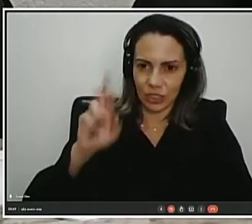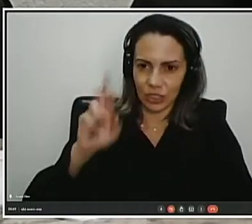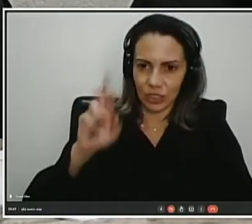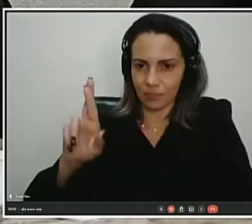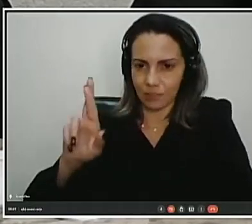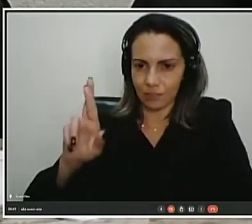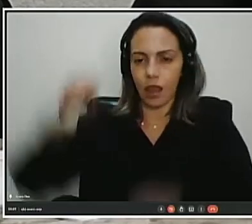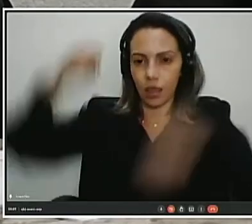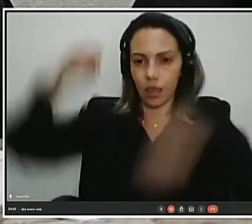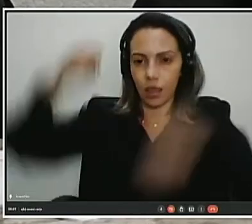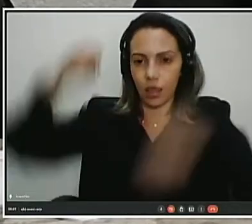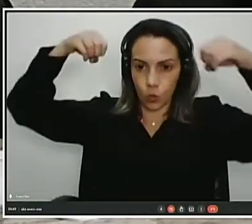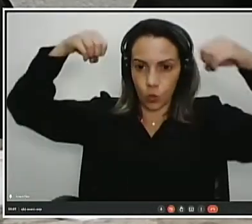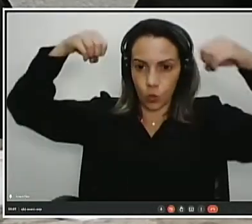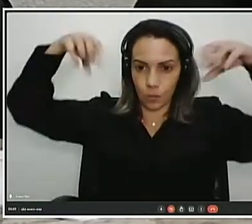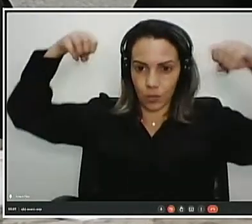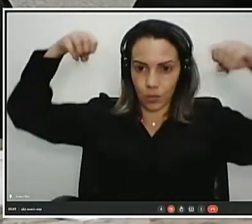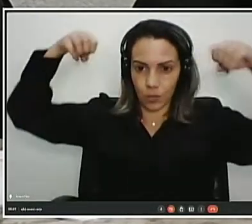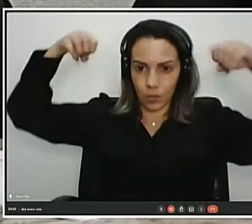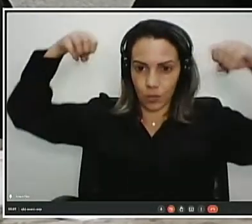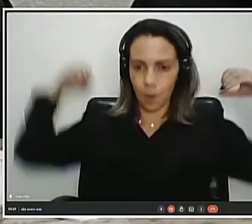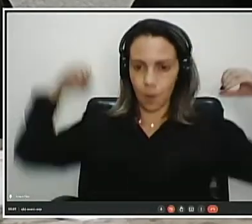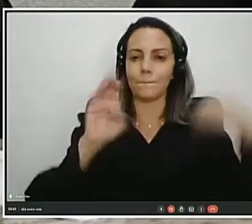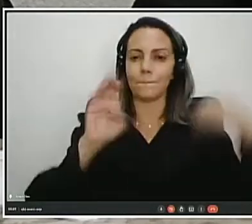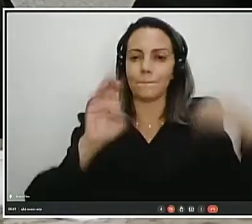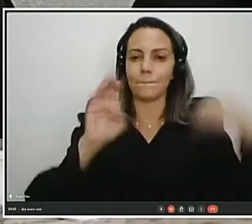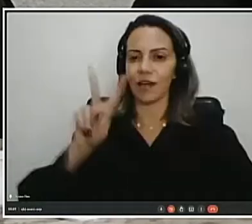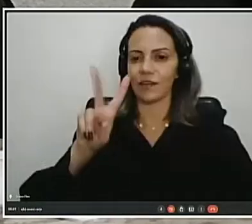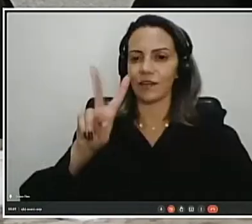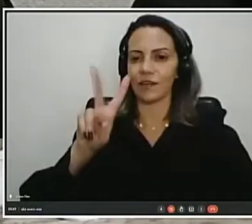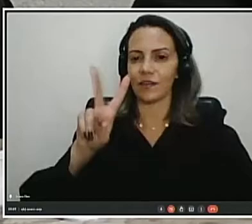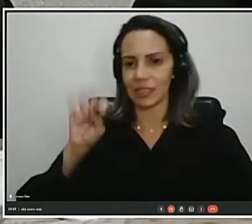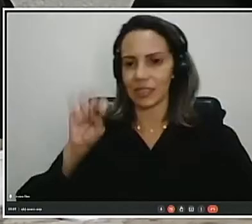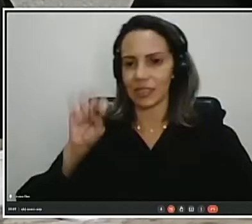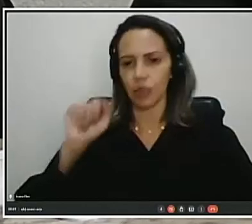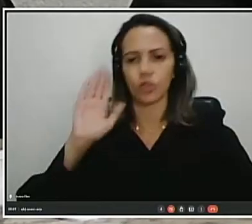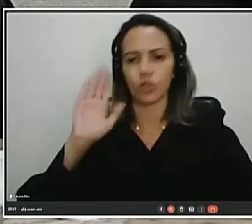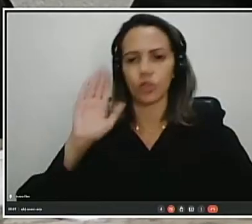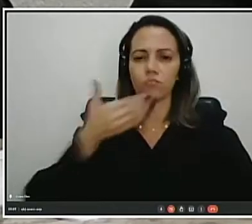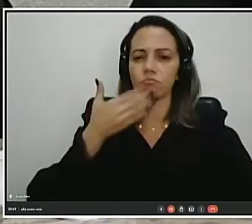Vista, né? Uma reivindicação há anos lá, que está lá. Inclusive, eu fui